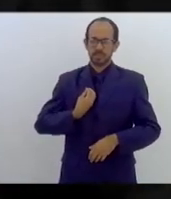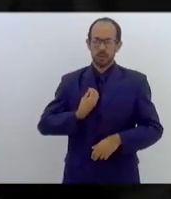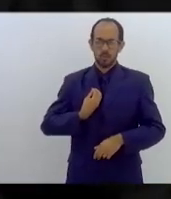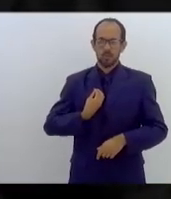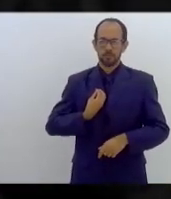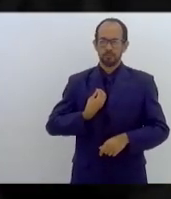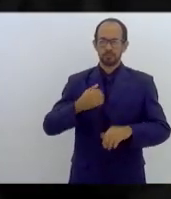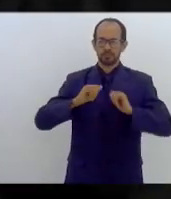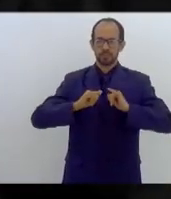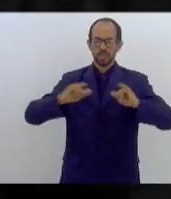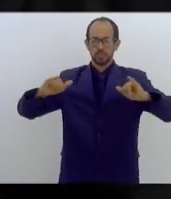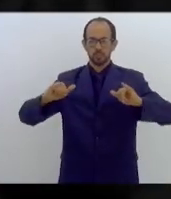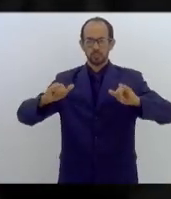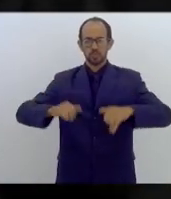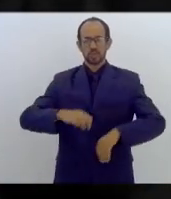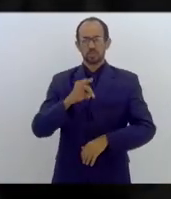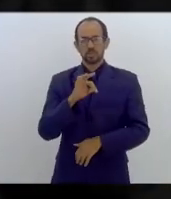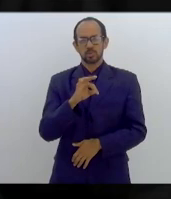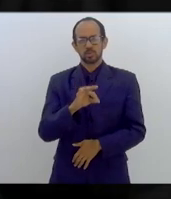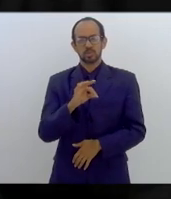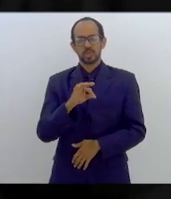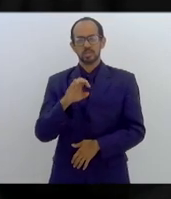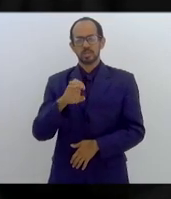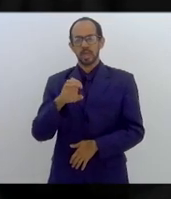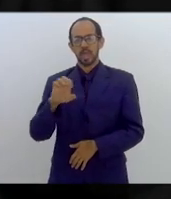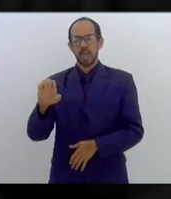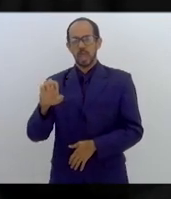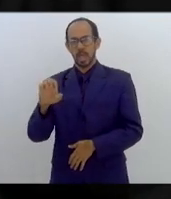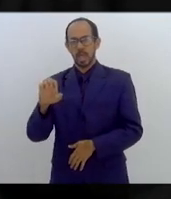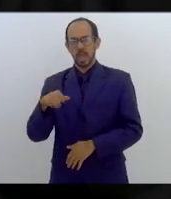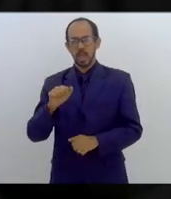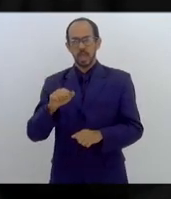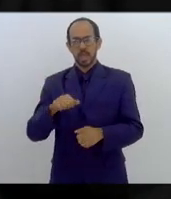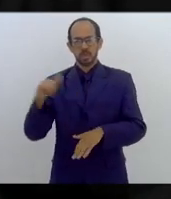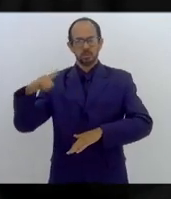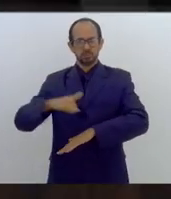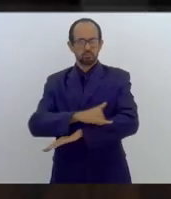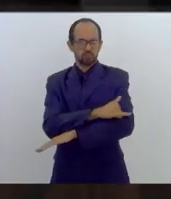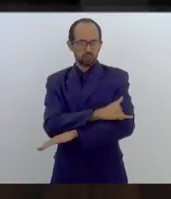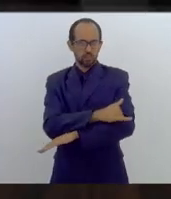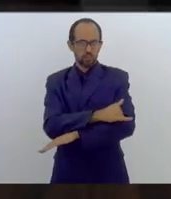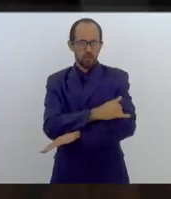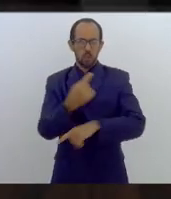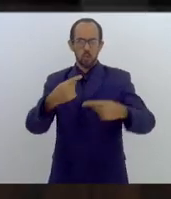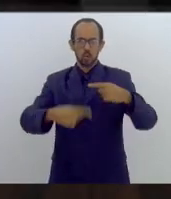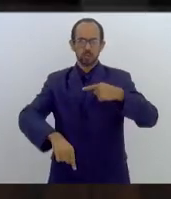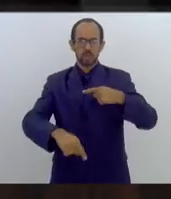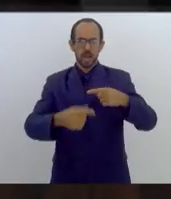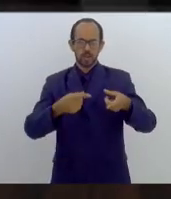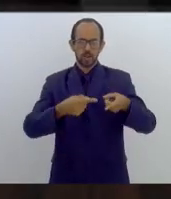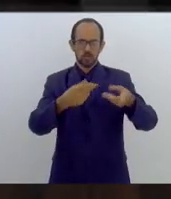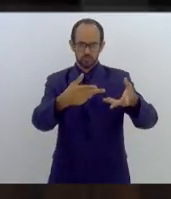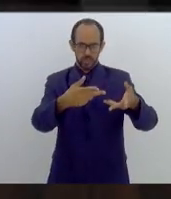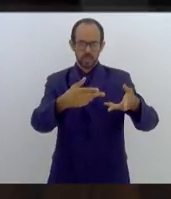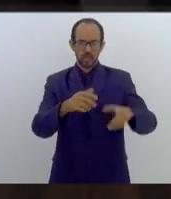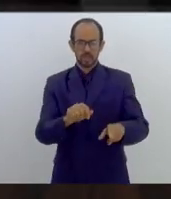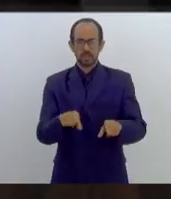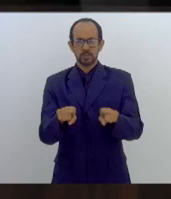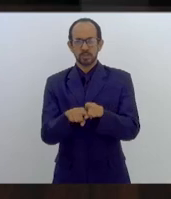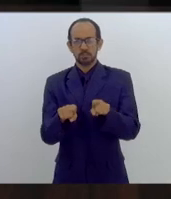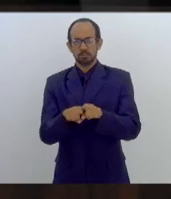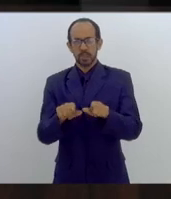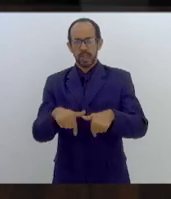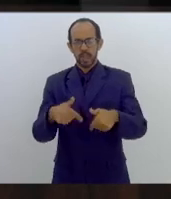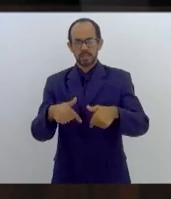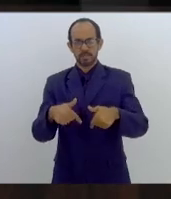denúncia junto ao Tribunal de Contas contra a concessão do Aeroporto Santos Dumont na forma como foi anunciada, na ação civil